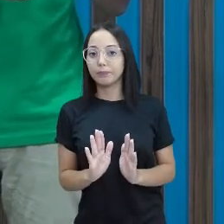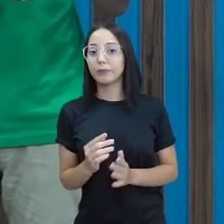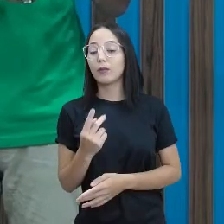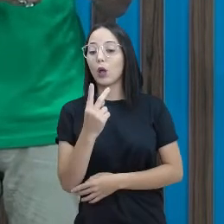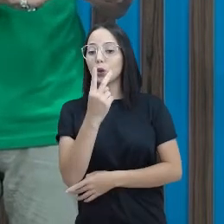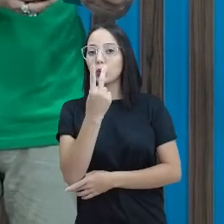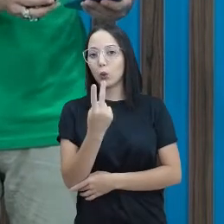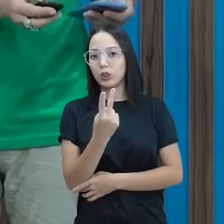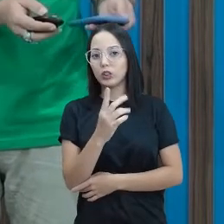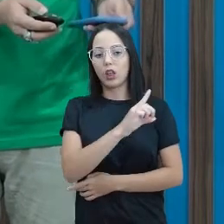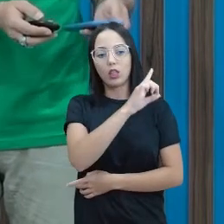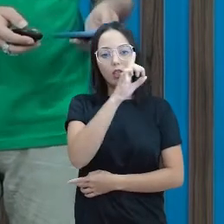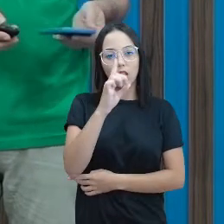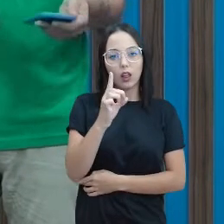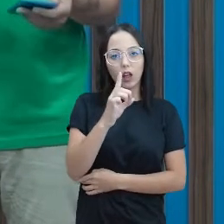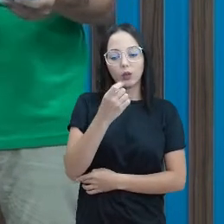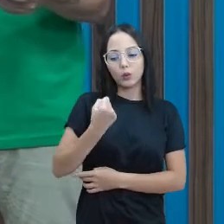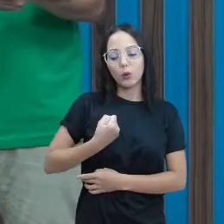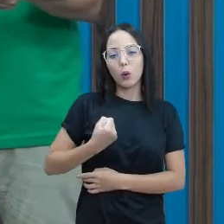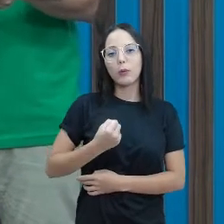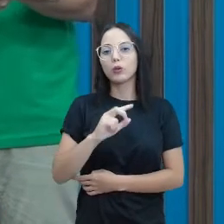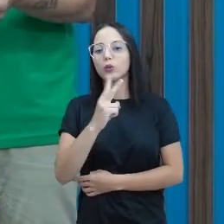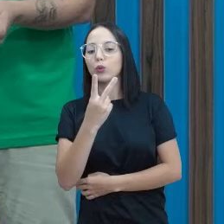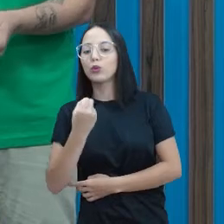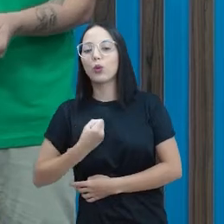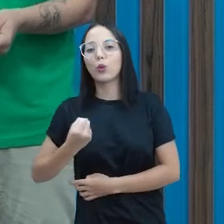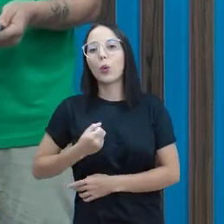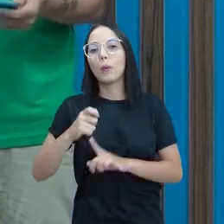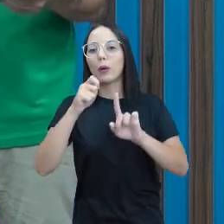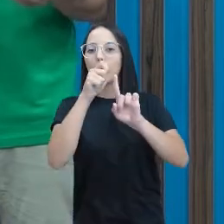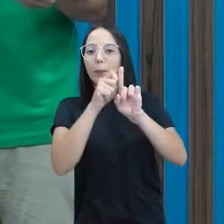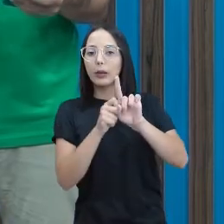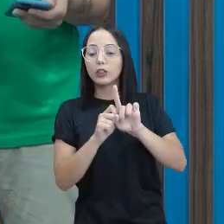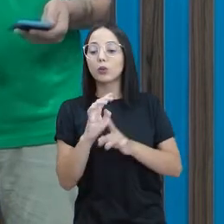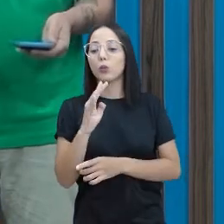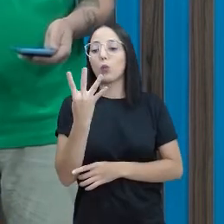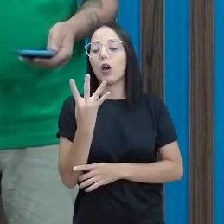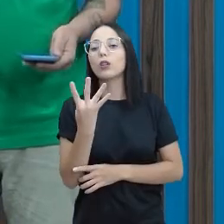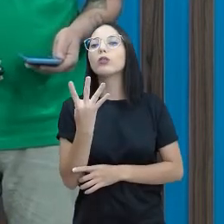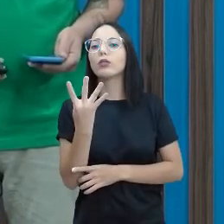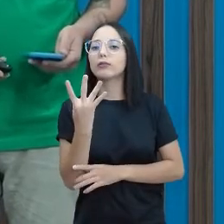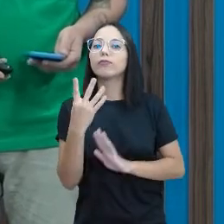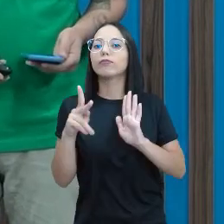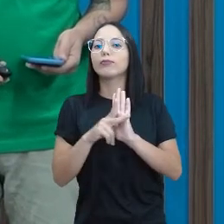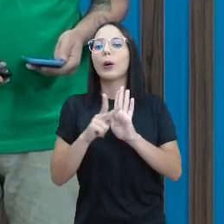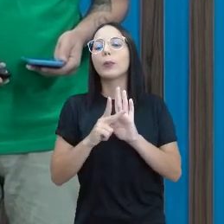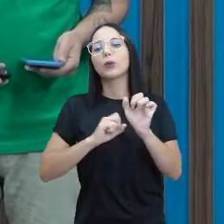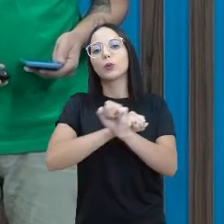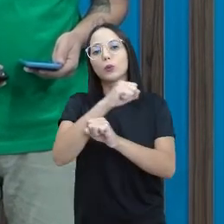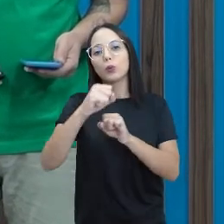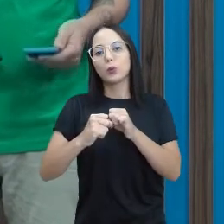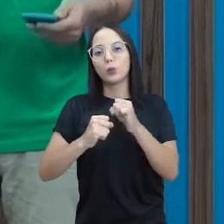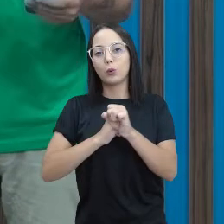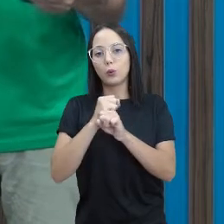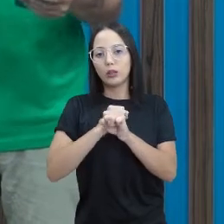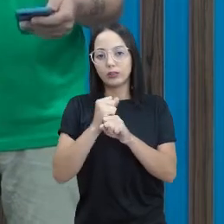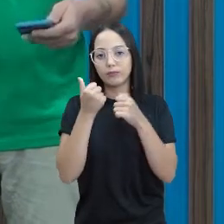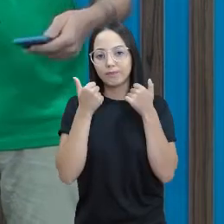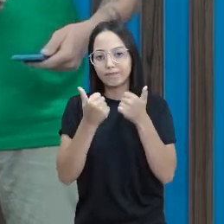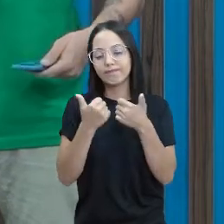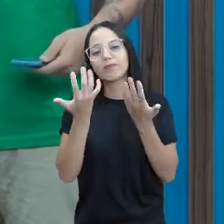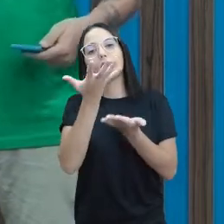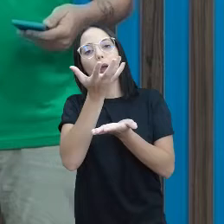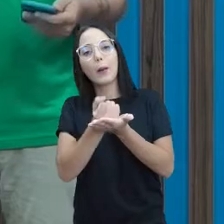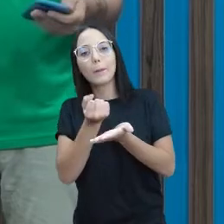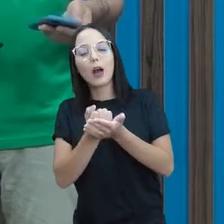2 dígitos para o dia, 2 dígitos para o mês e 4 dígitos para o ano, tá certo? Então